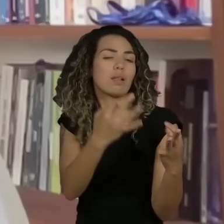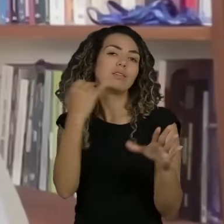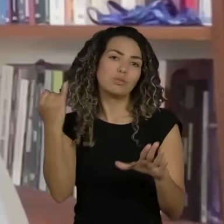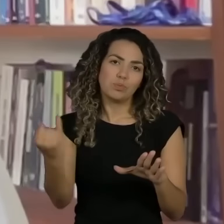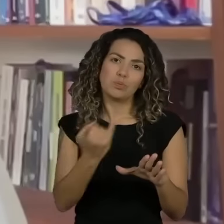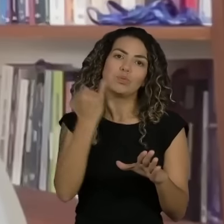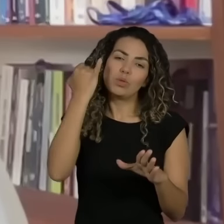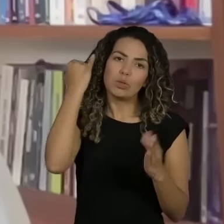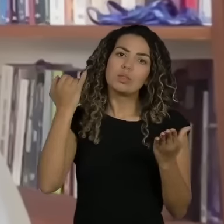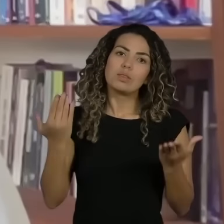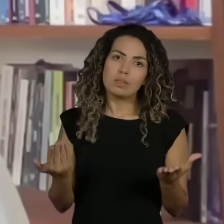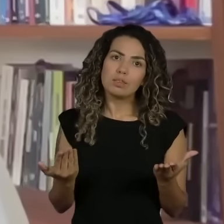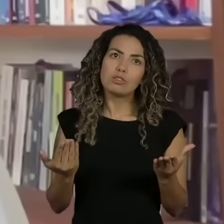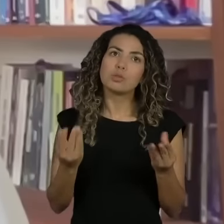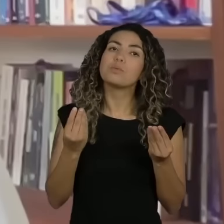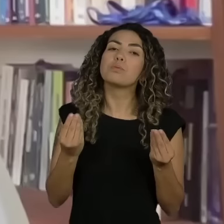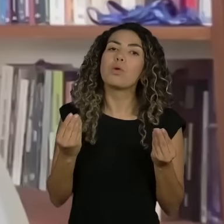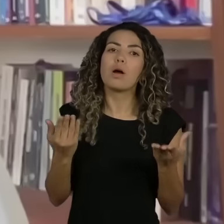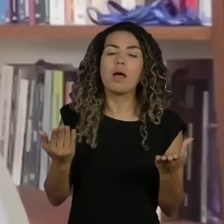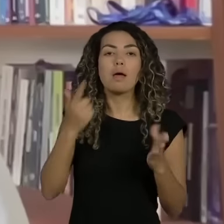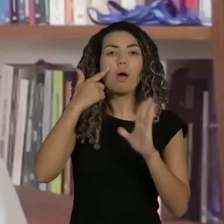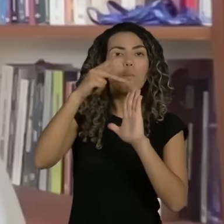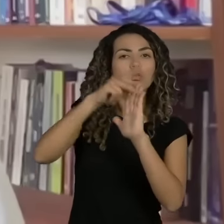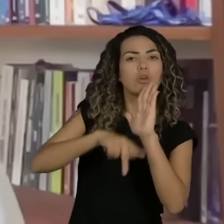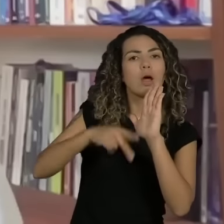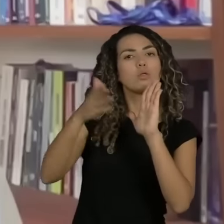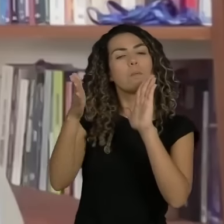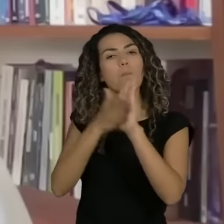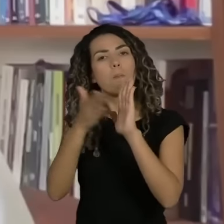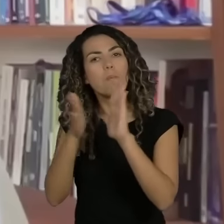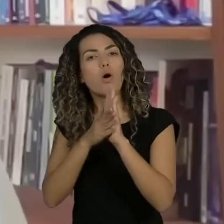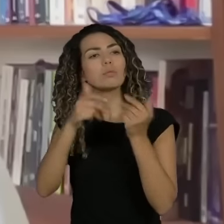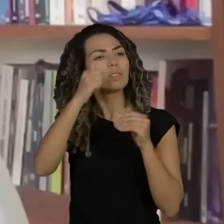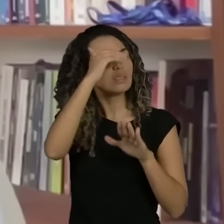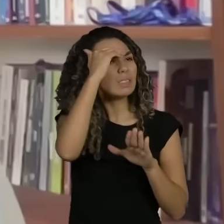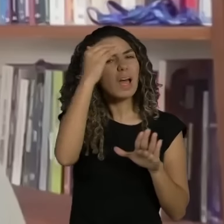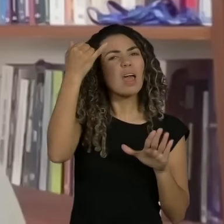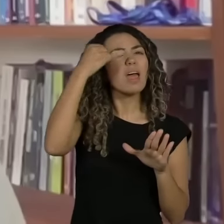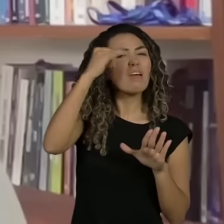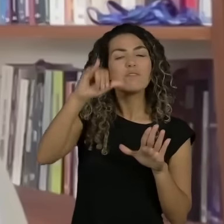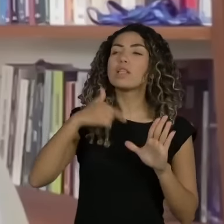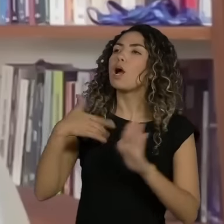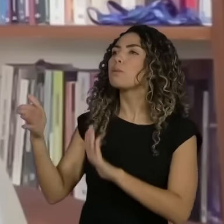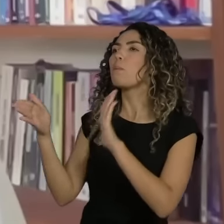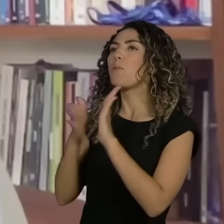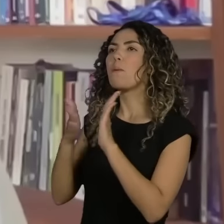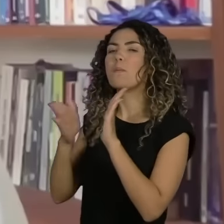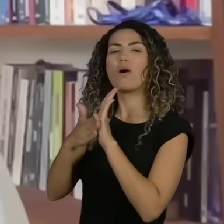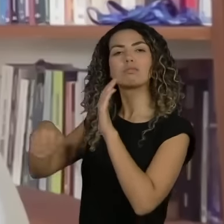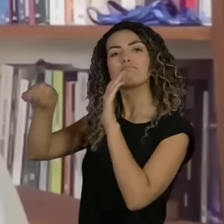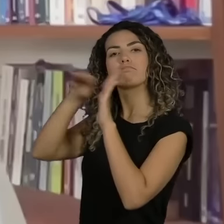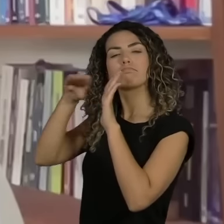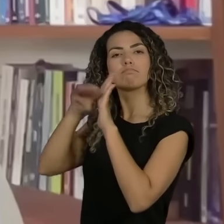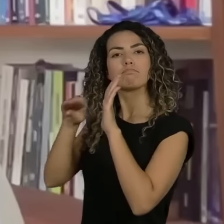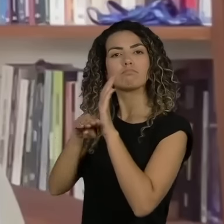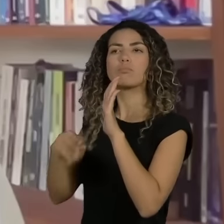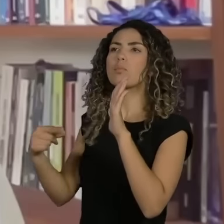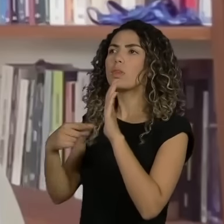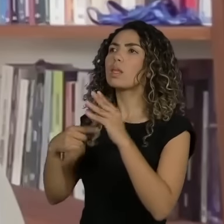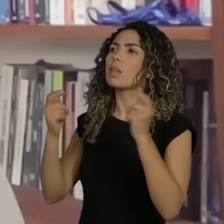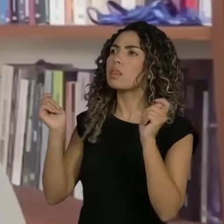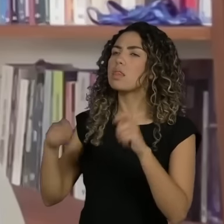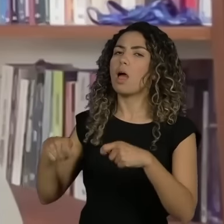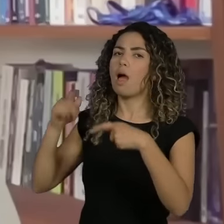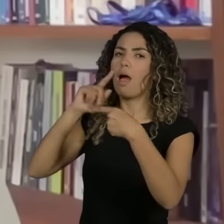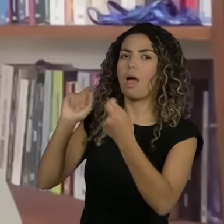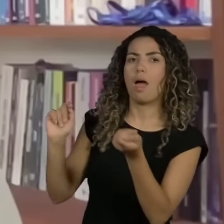também na implementação dos projetos, para que não sejam projetos que, apesar de trazerem, né, indicadores de transição